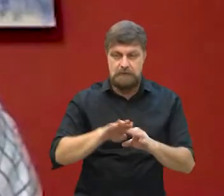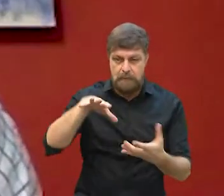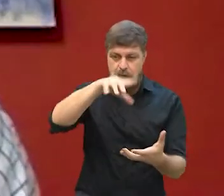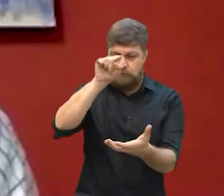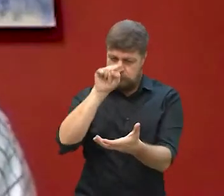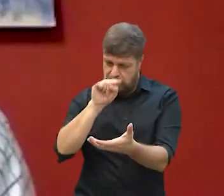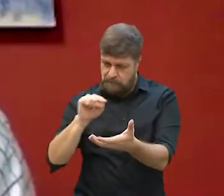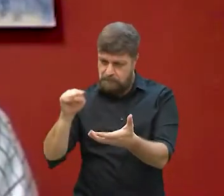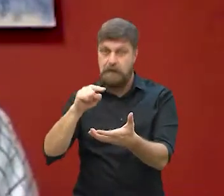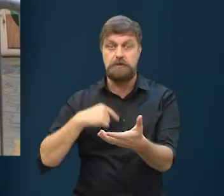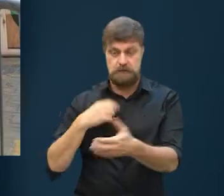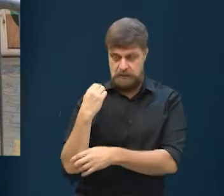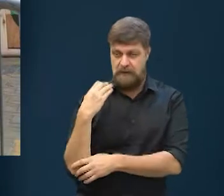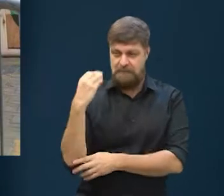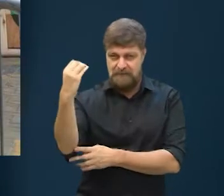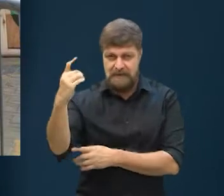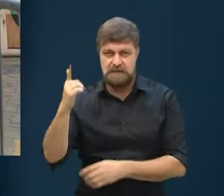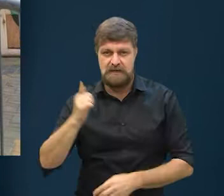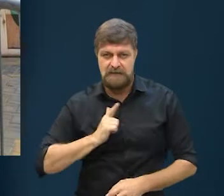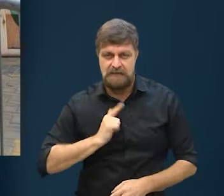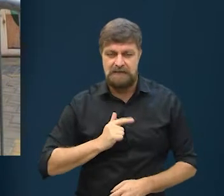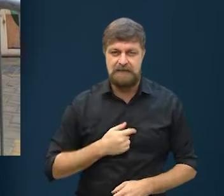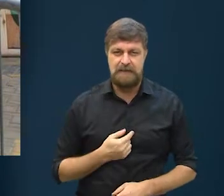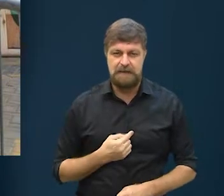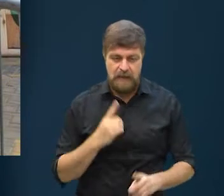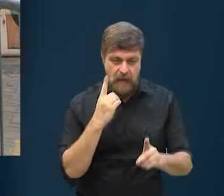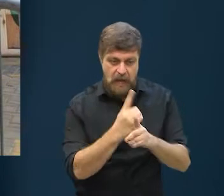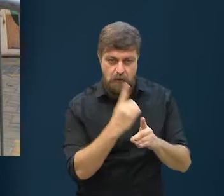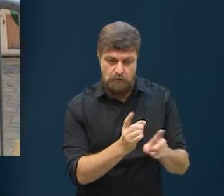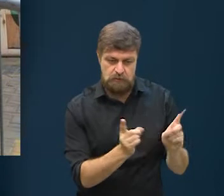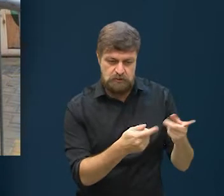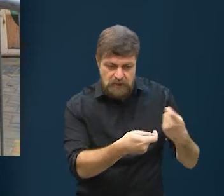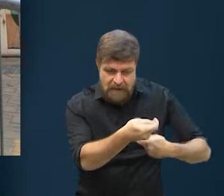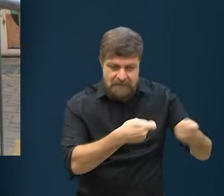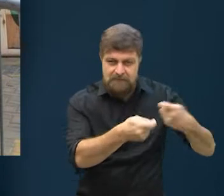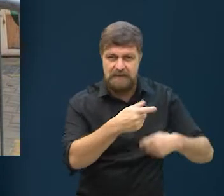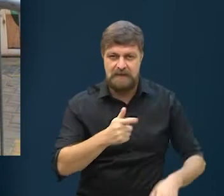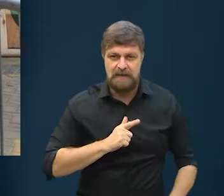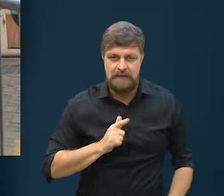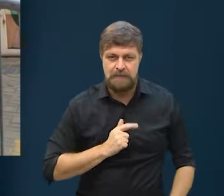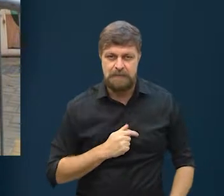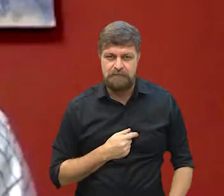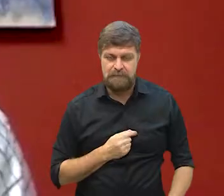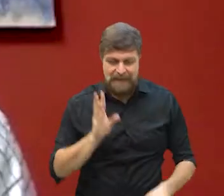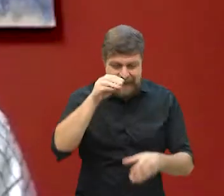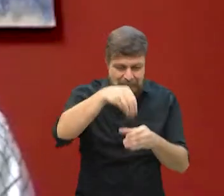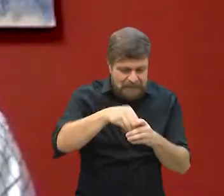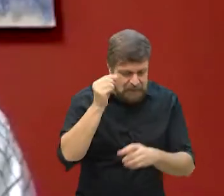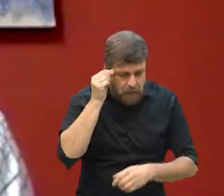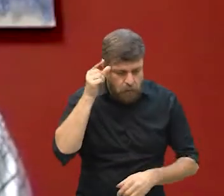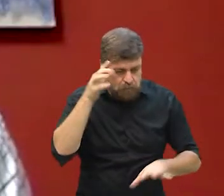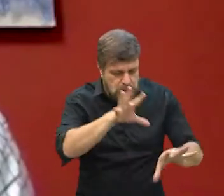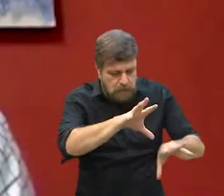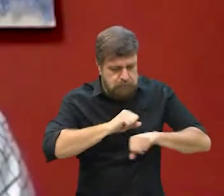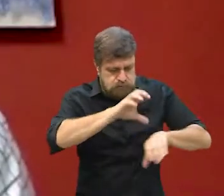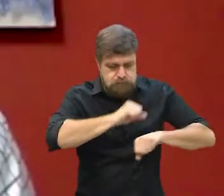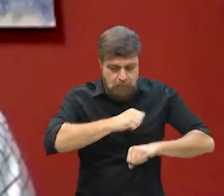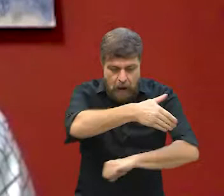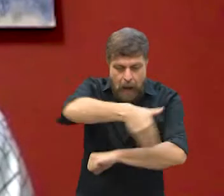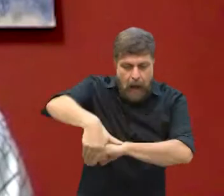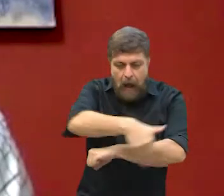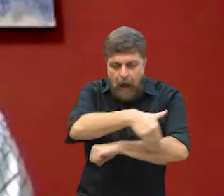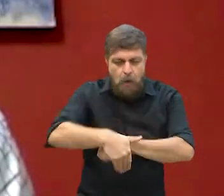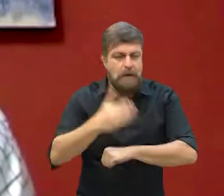do mundo, feiras, eventos de negócio. Eu tive 2 dias para fazer uma imersão cultural mesmo, eu vou em comércio de